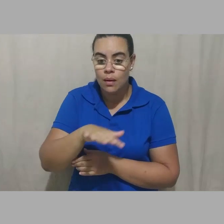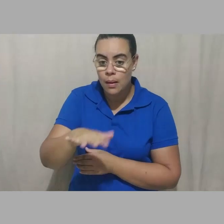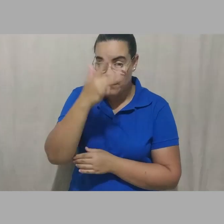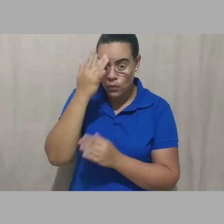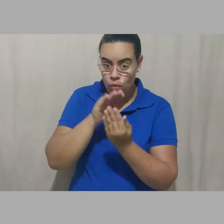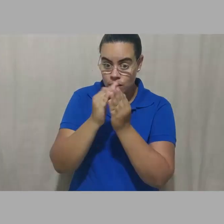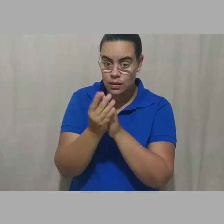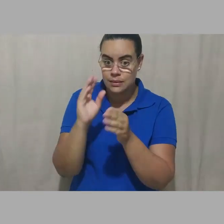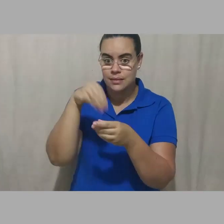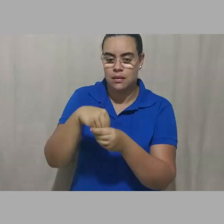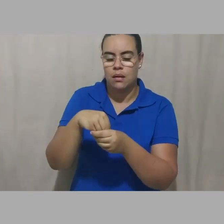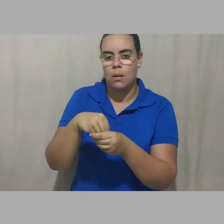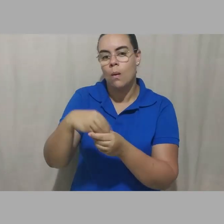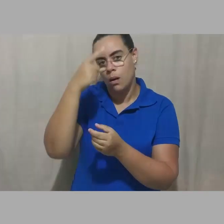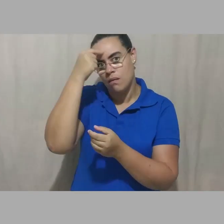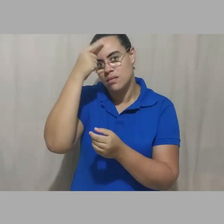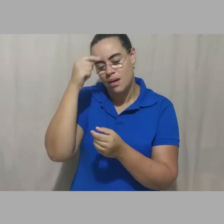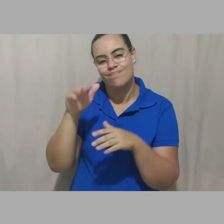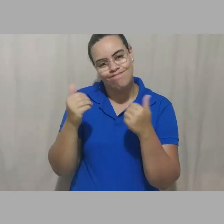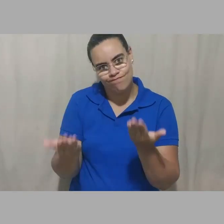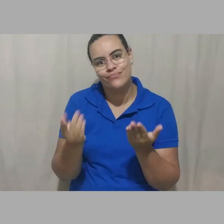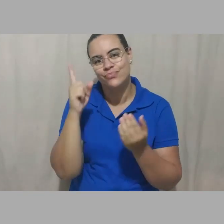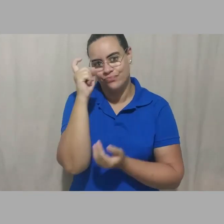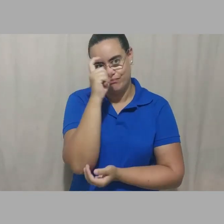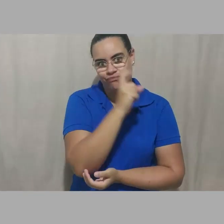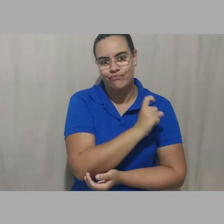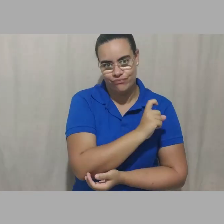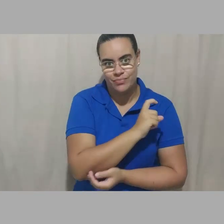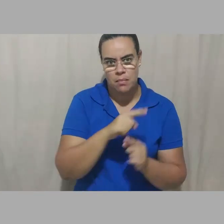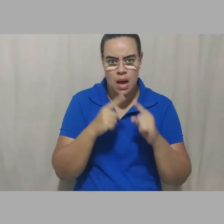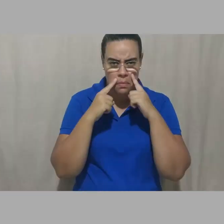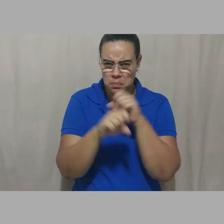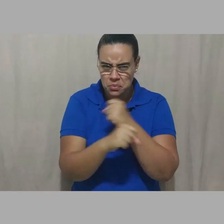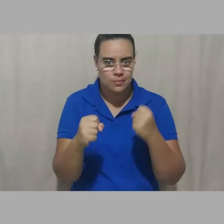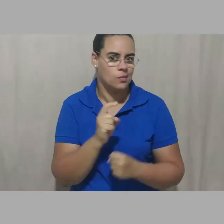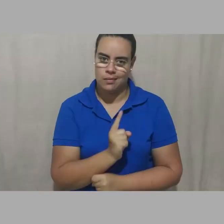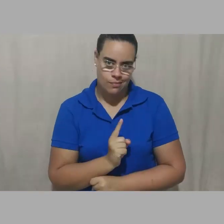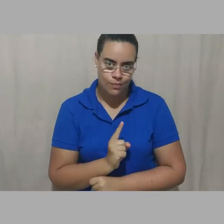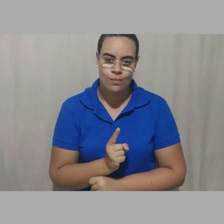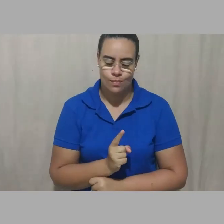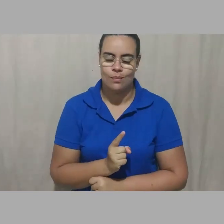são no espaço acadêmico. Então, se torna bem complicada essa questão, mas não é uma questão